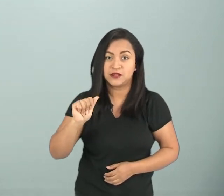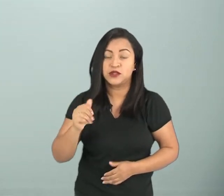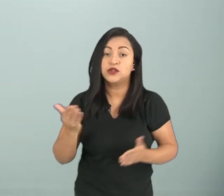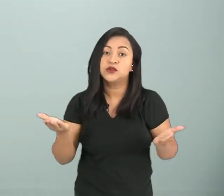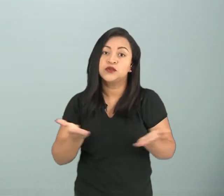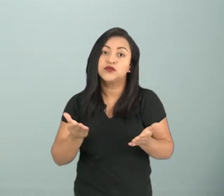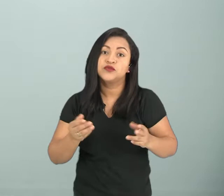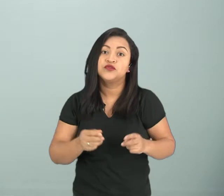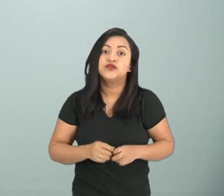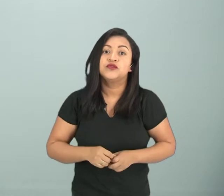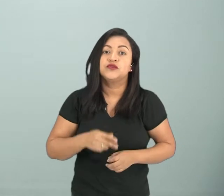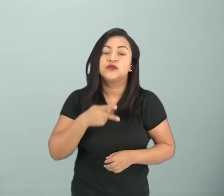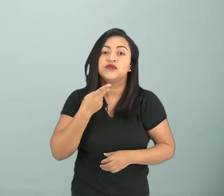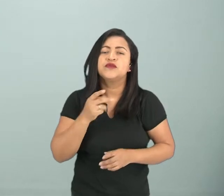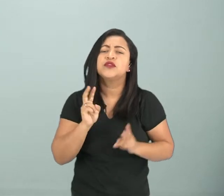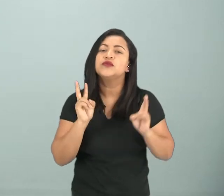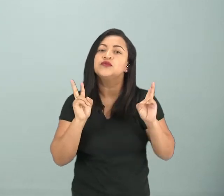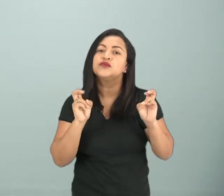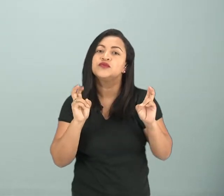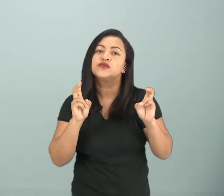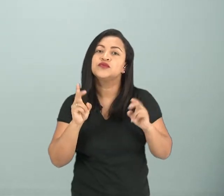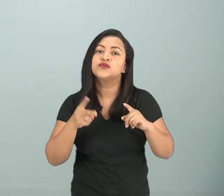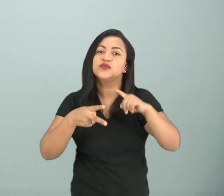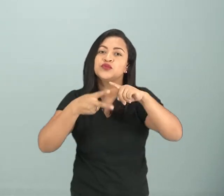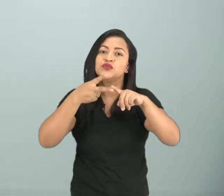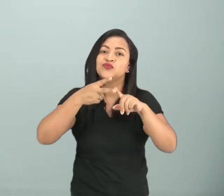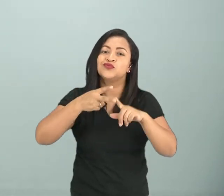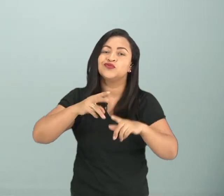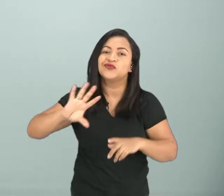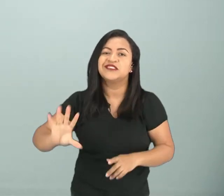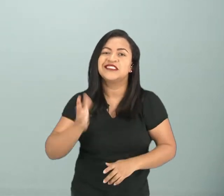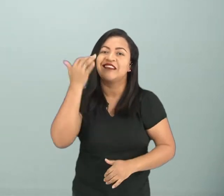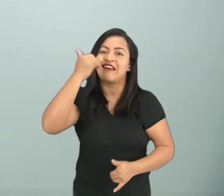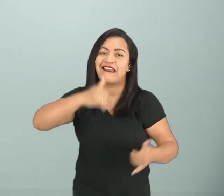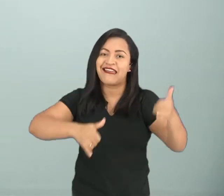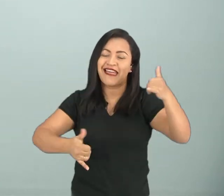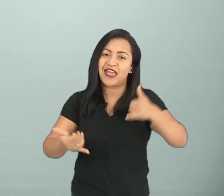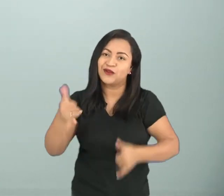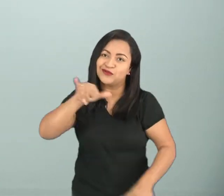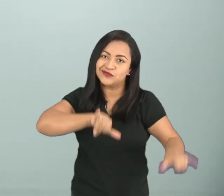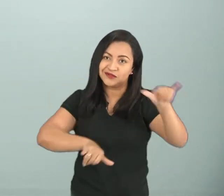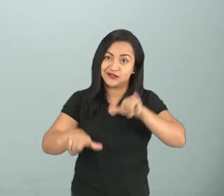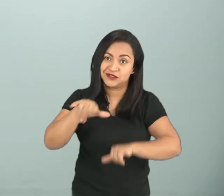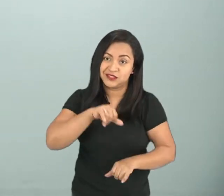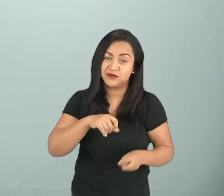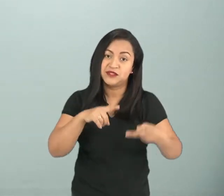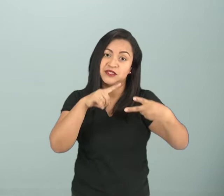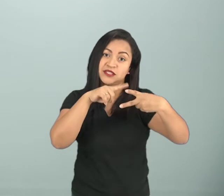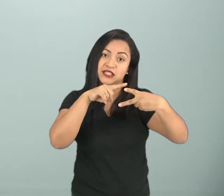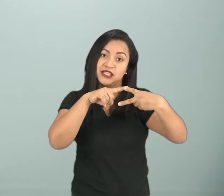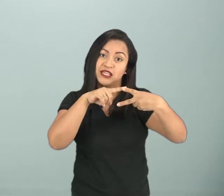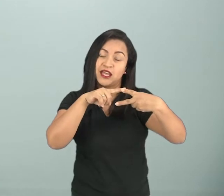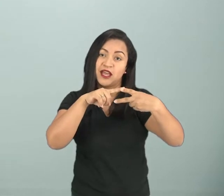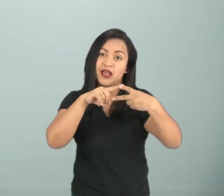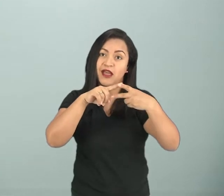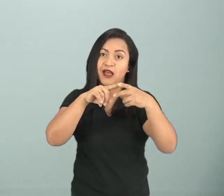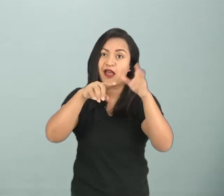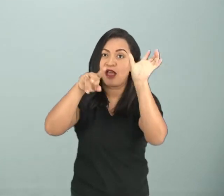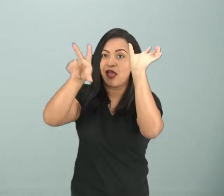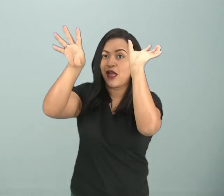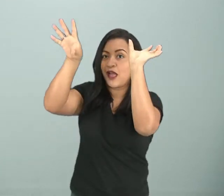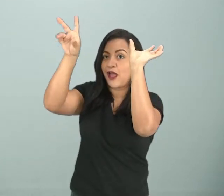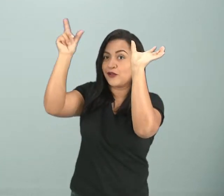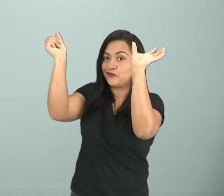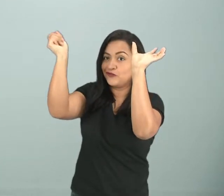reações químicas essenciais para a nossa vida, que é a fotossíntese e a respiração celular. Por mais que a gente